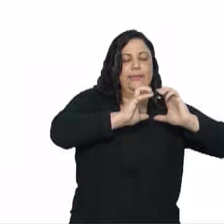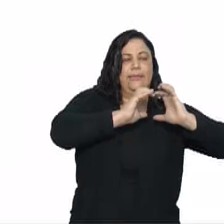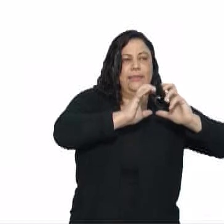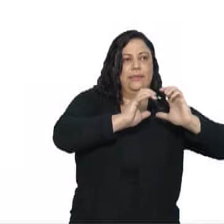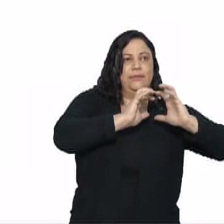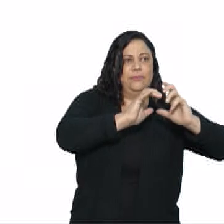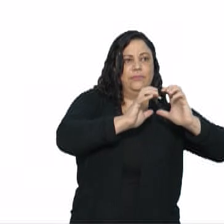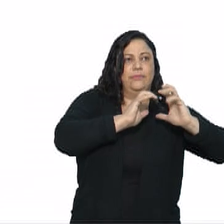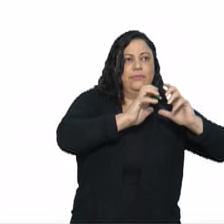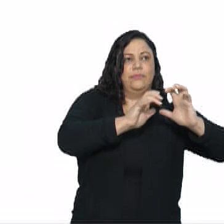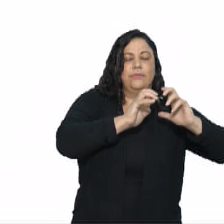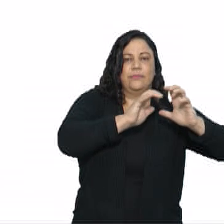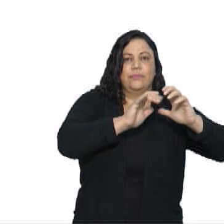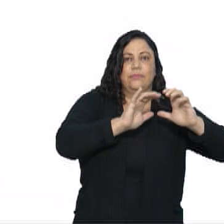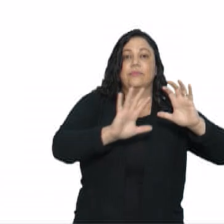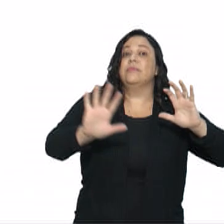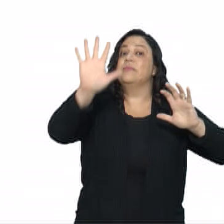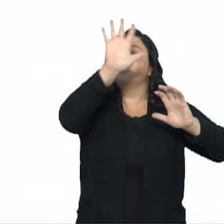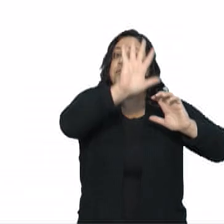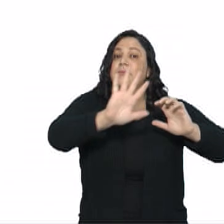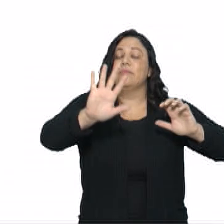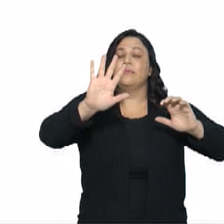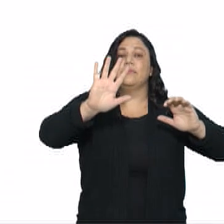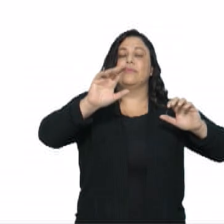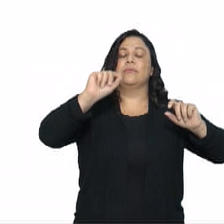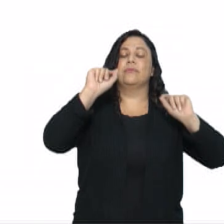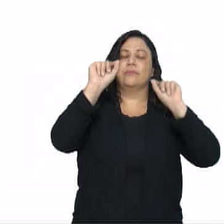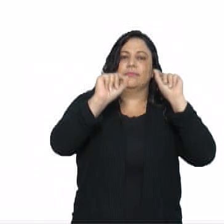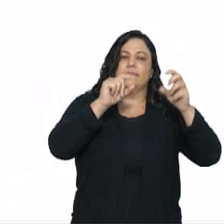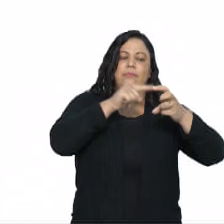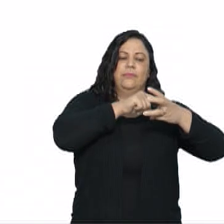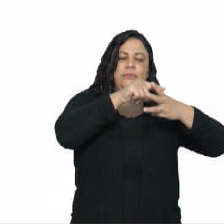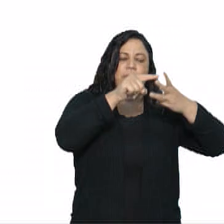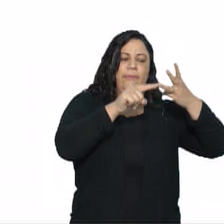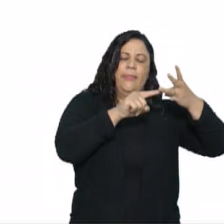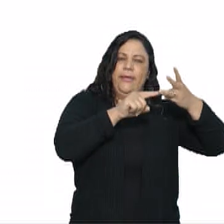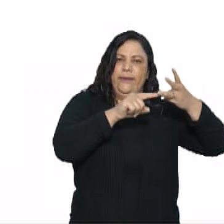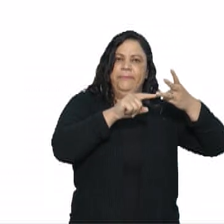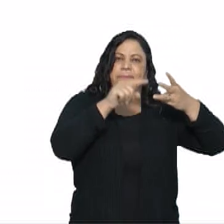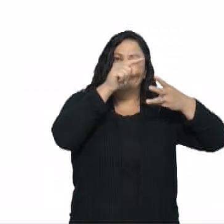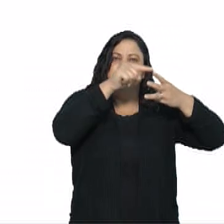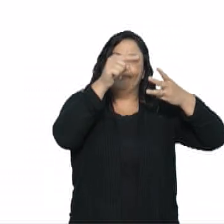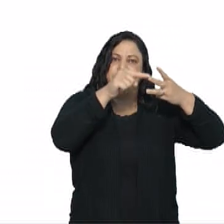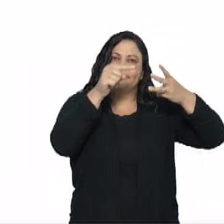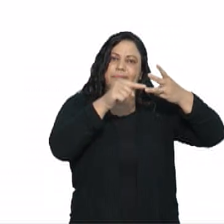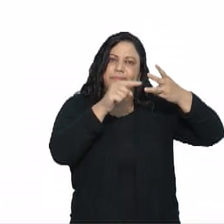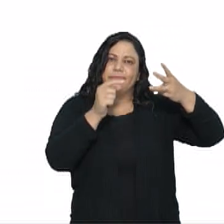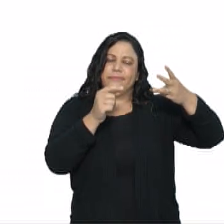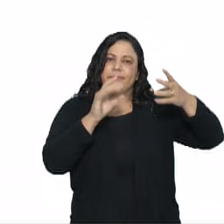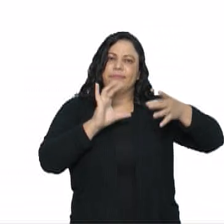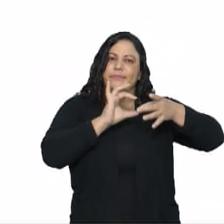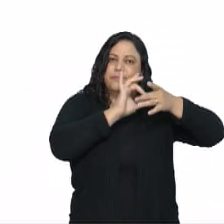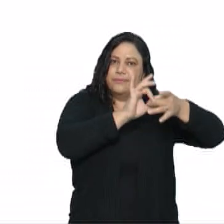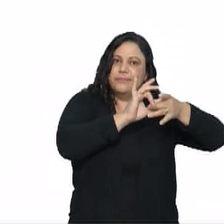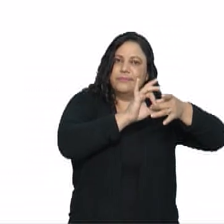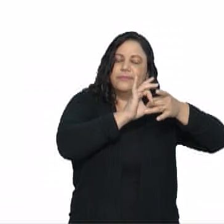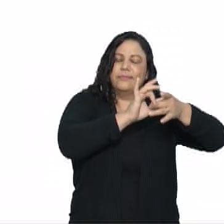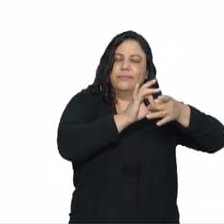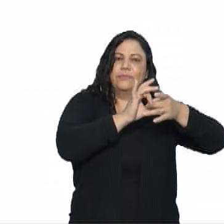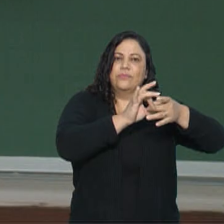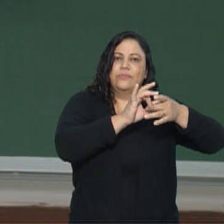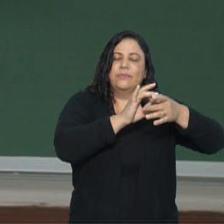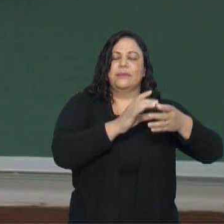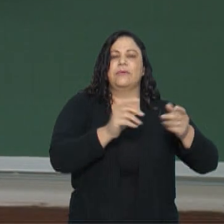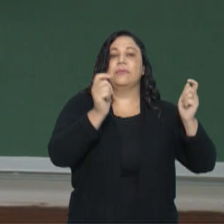o conjunto dessas três estruturas que fazem parte, juntamente com a medula espinhal, do